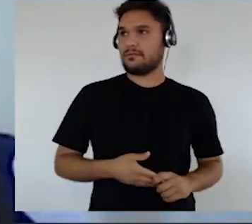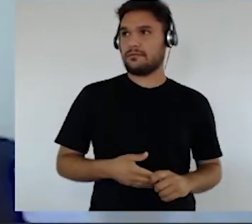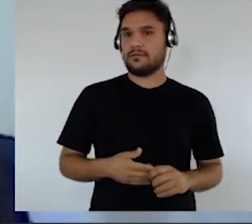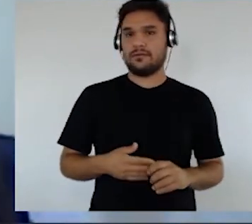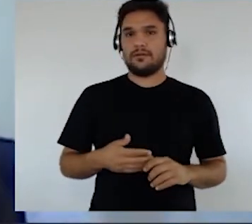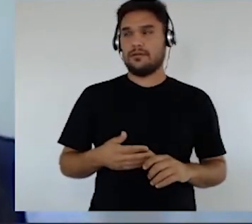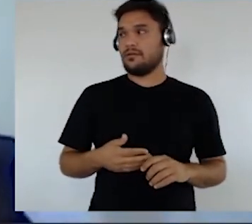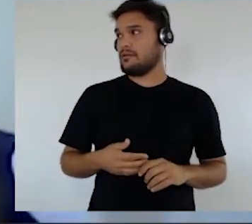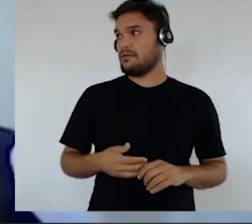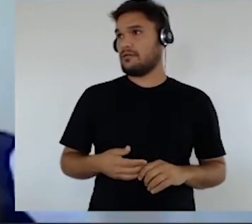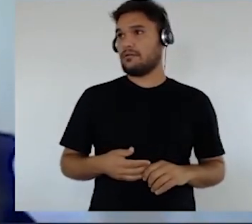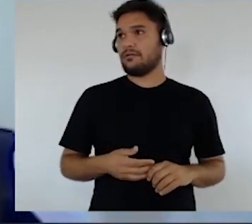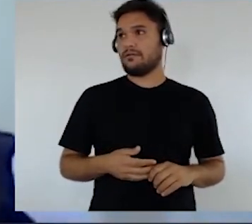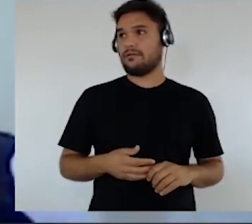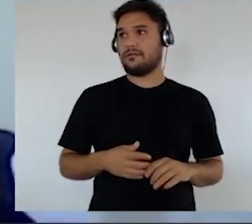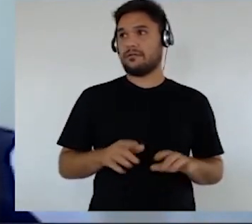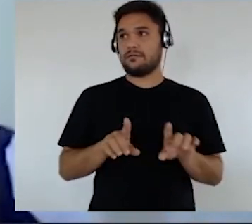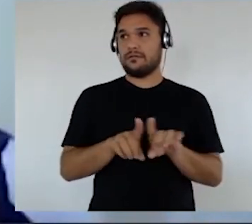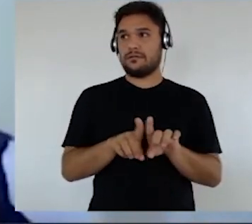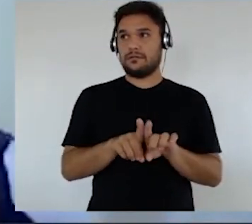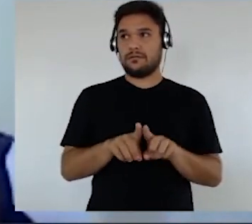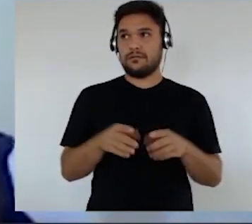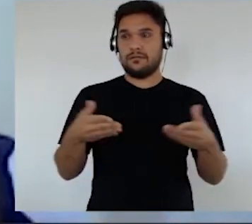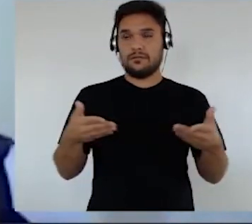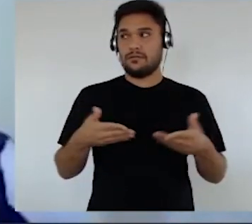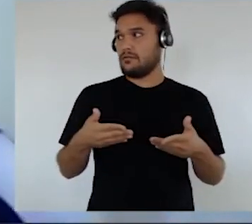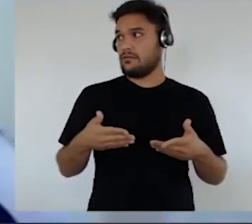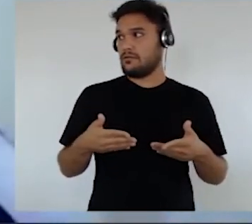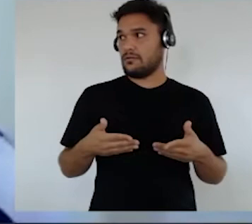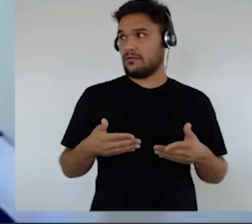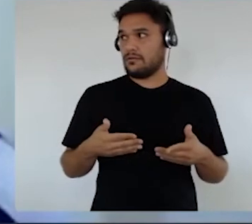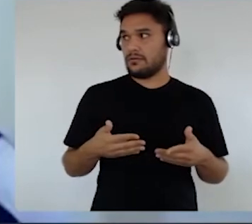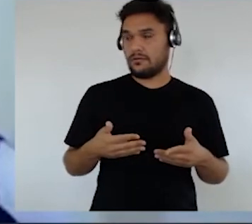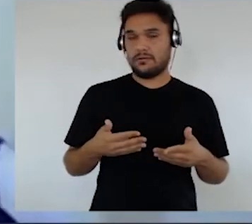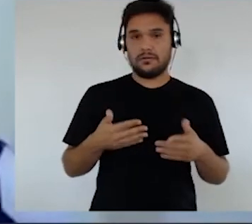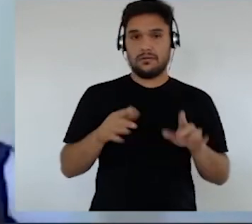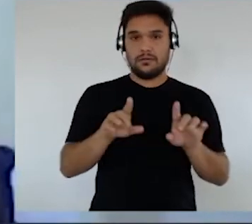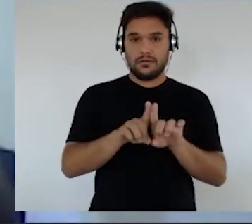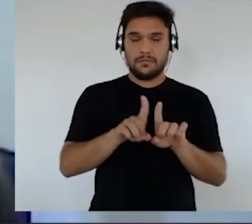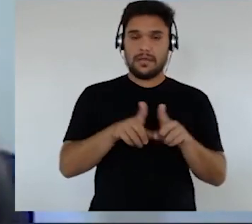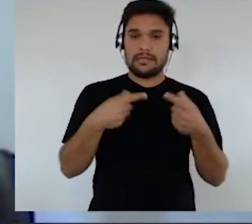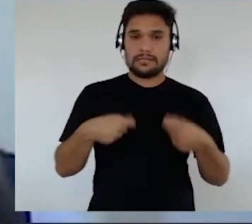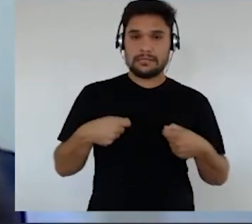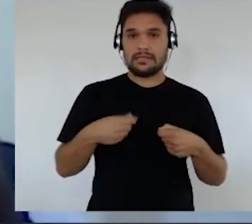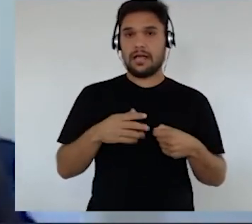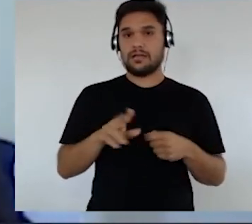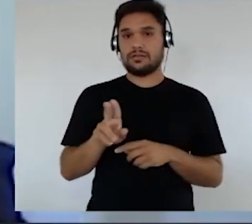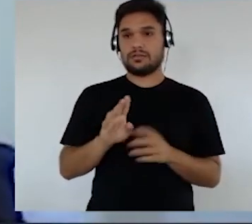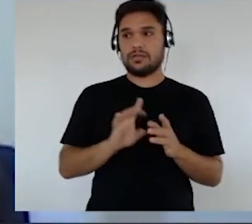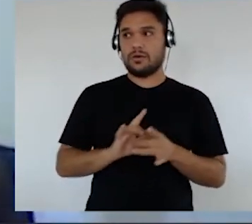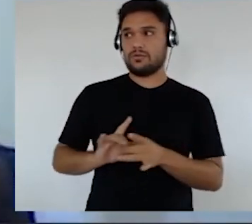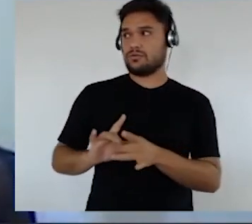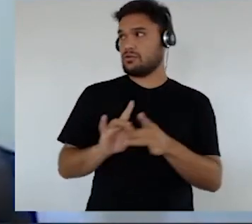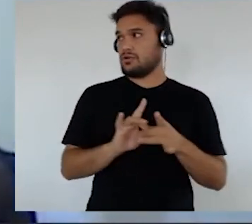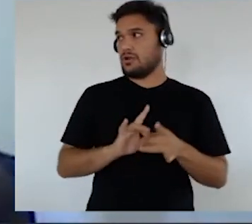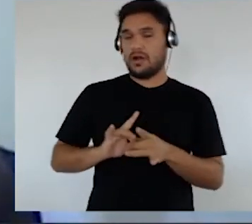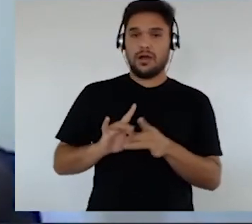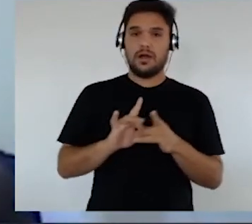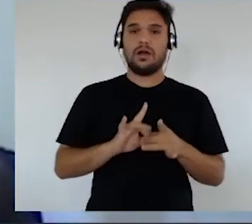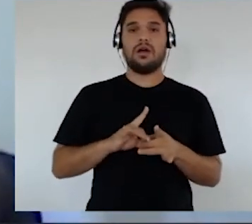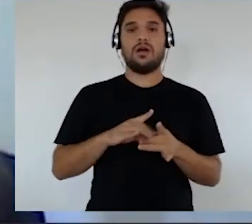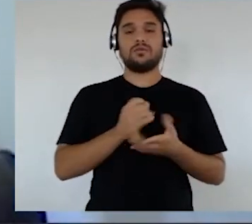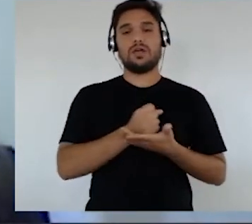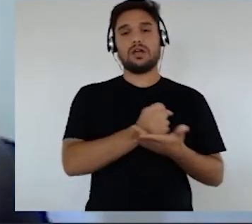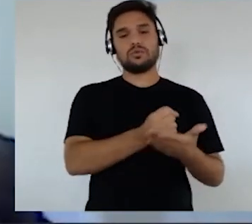momento, mais do que nunca, nos leva a ter essa certeza da necessidade da união, da necessidade da